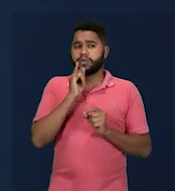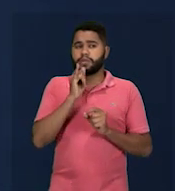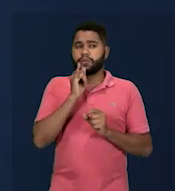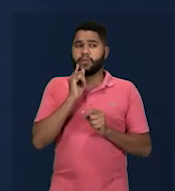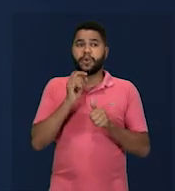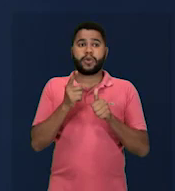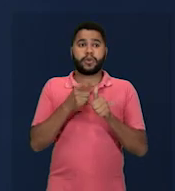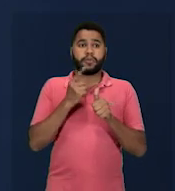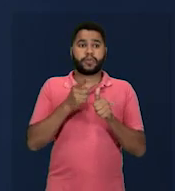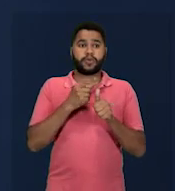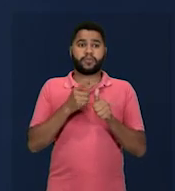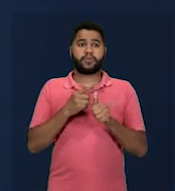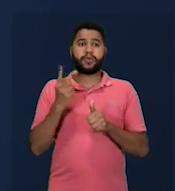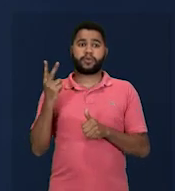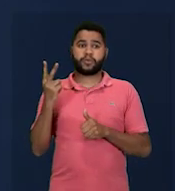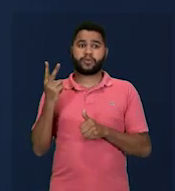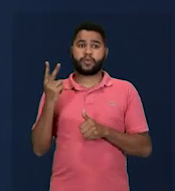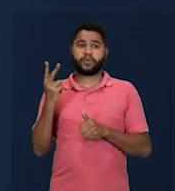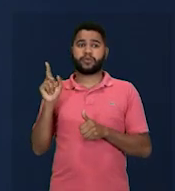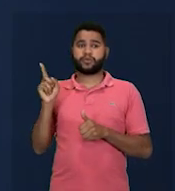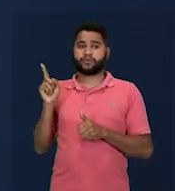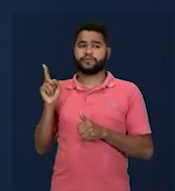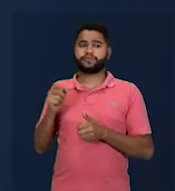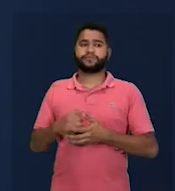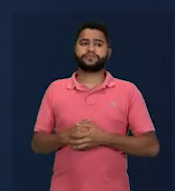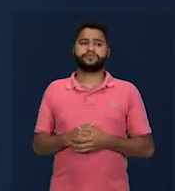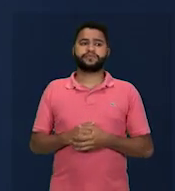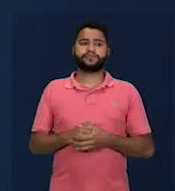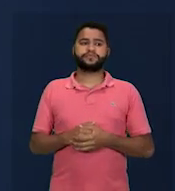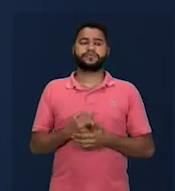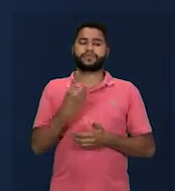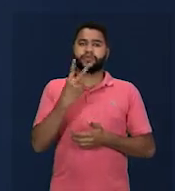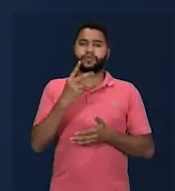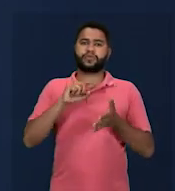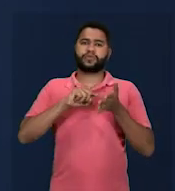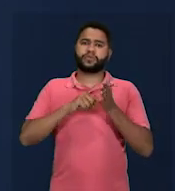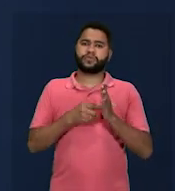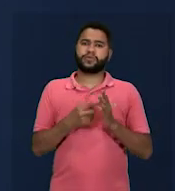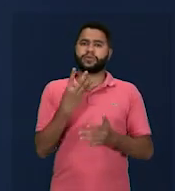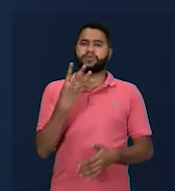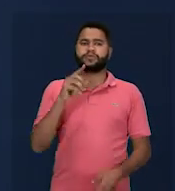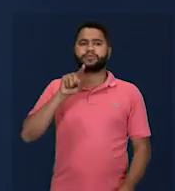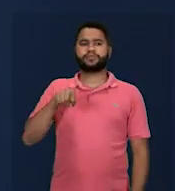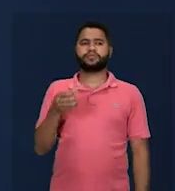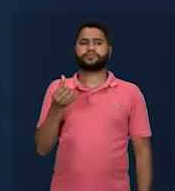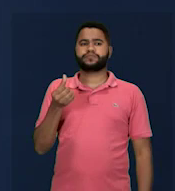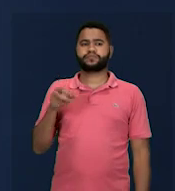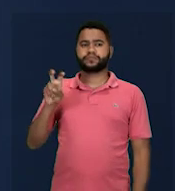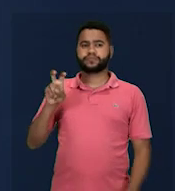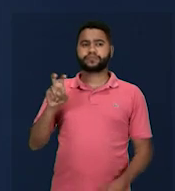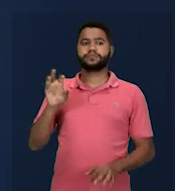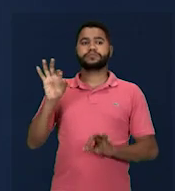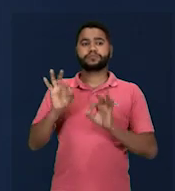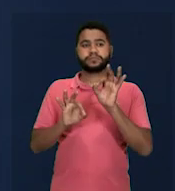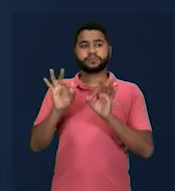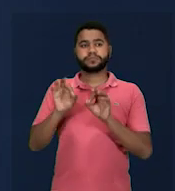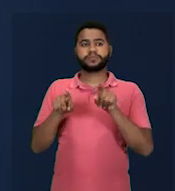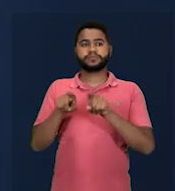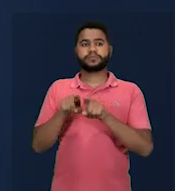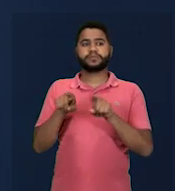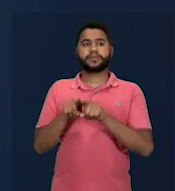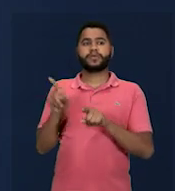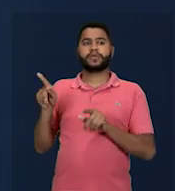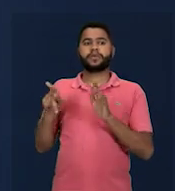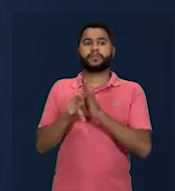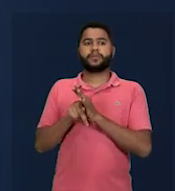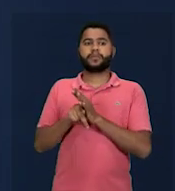primeiro o número índice de um com o número índice de outro. Então, primeiro essa conta aqui. E separadamente a gente coloca as potências